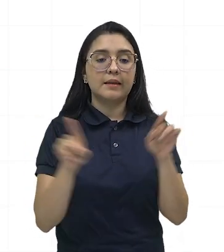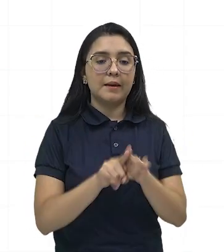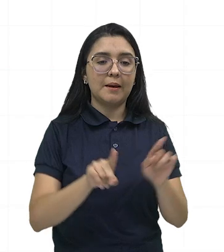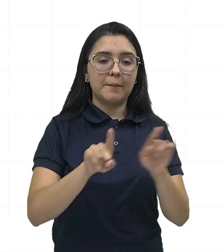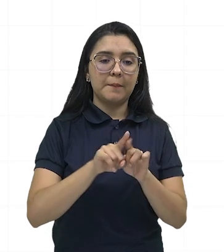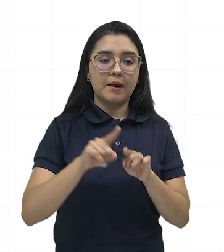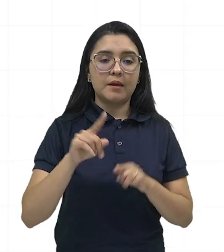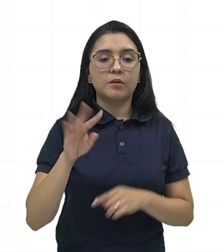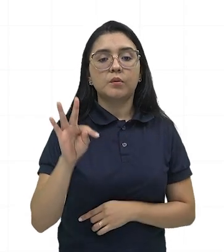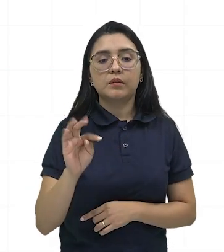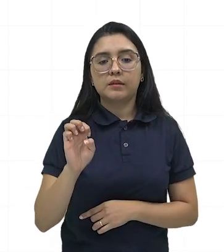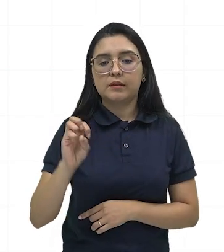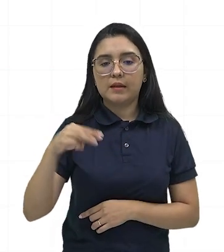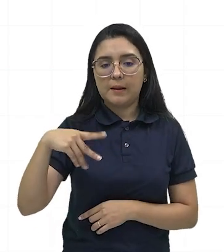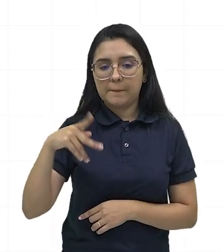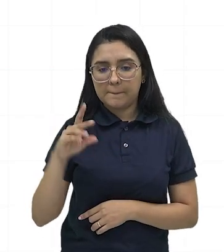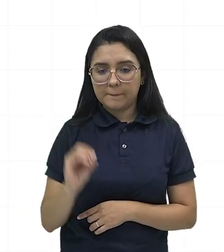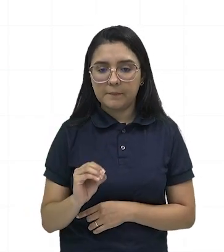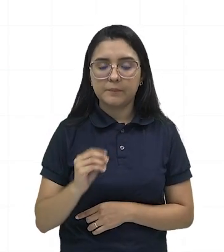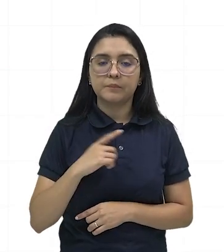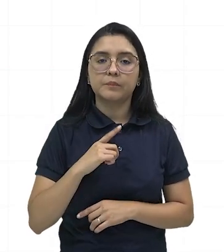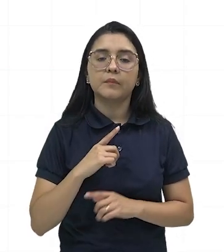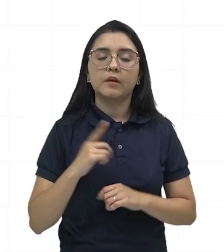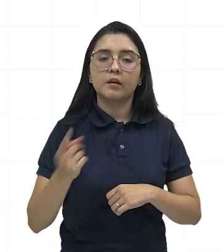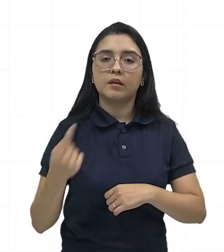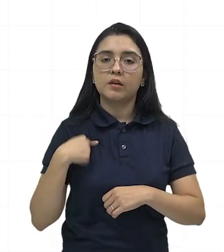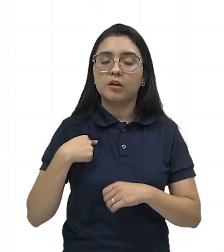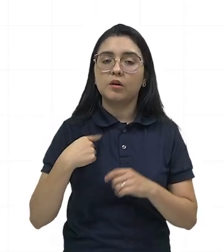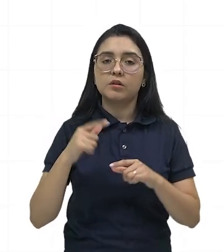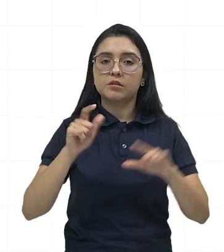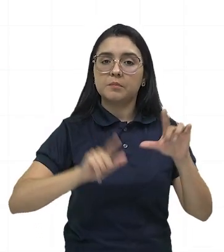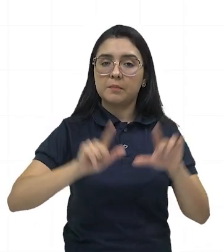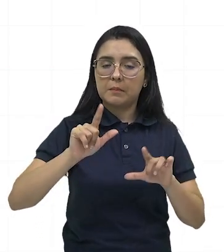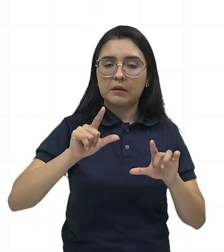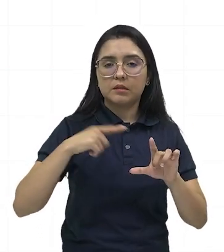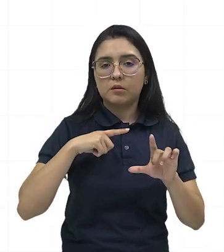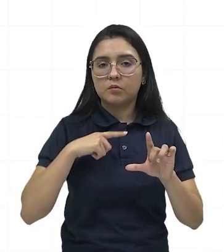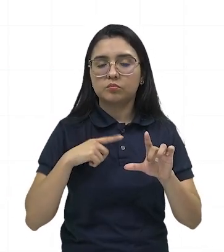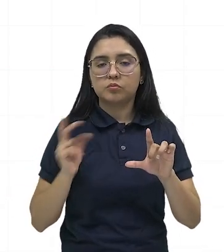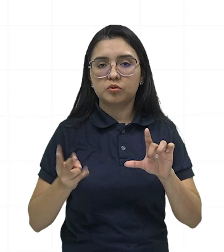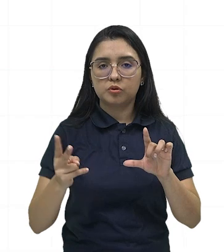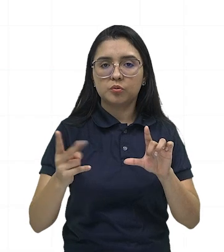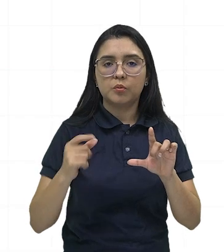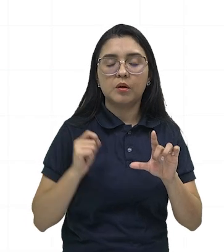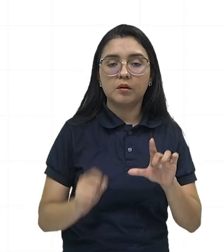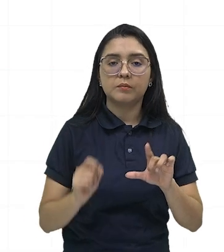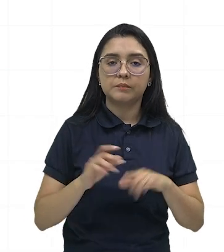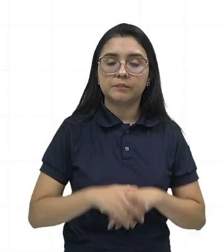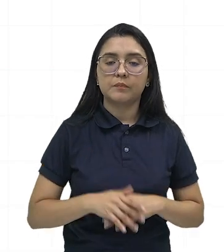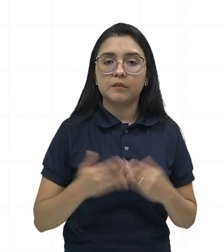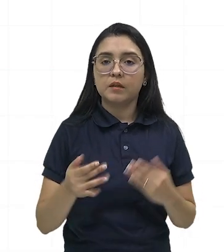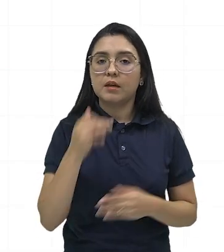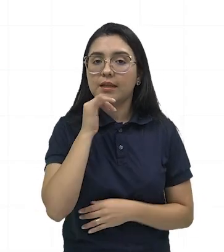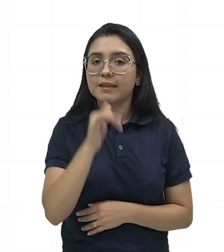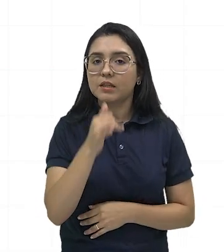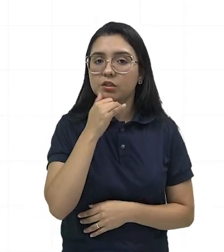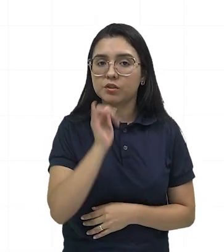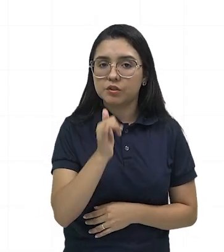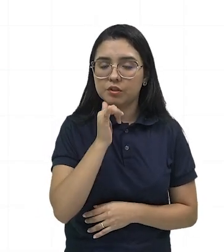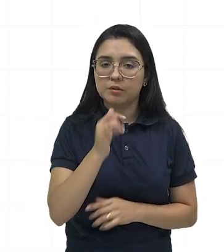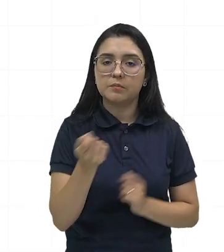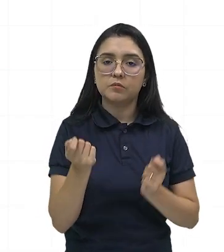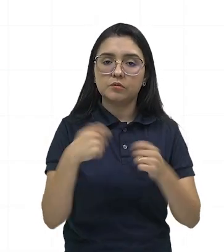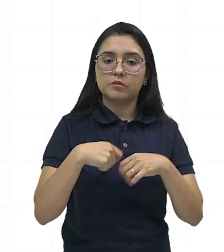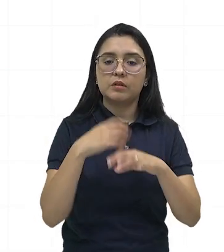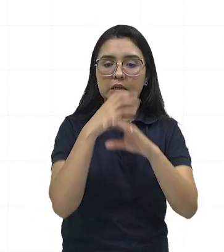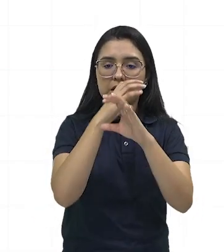um desses aparelhos permanece ligado, de modo que a energia elétrica consumida seja